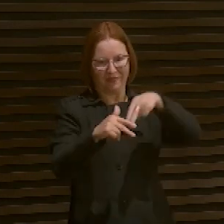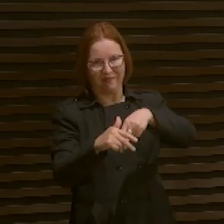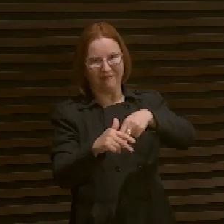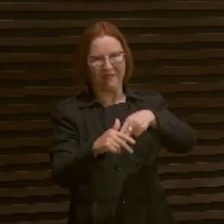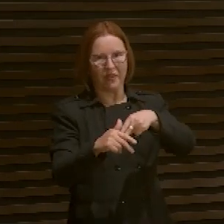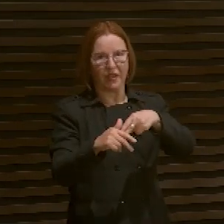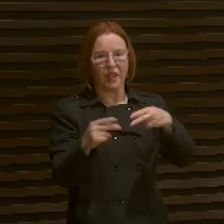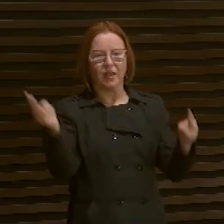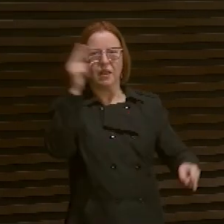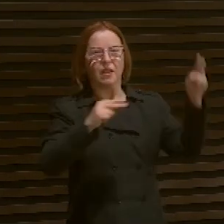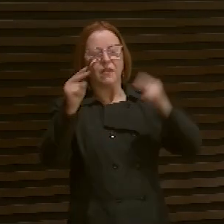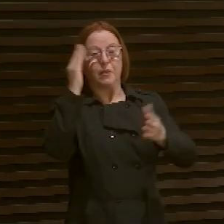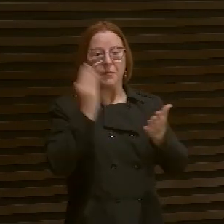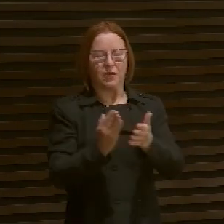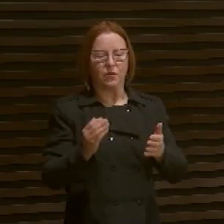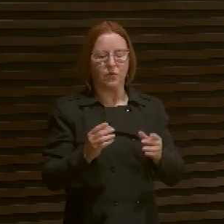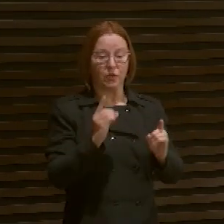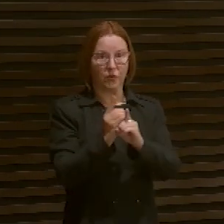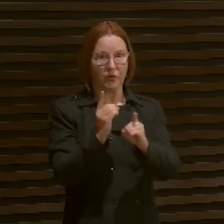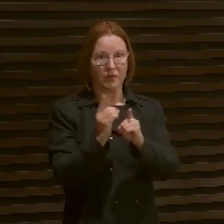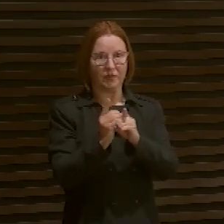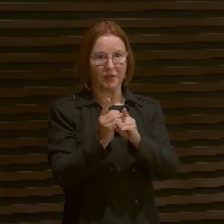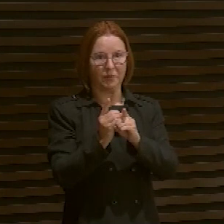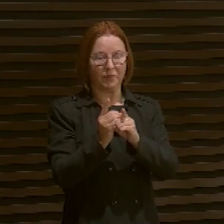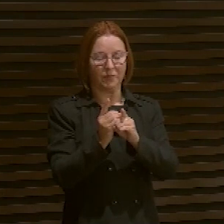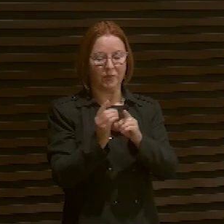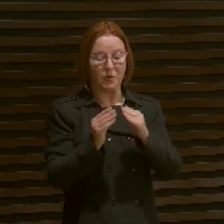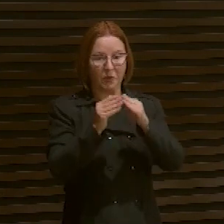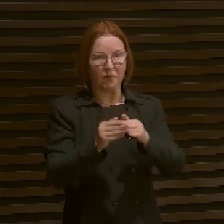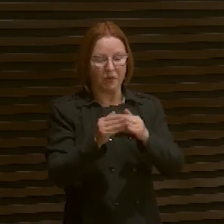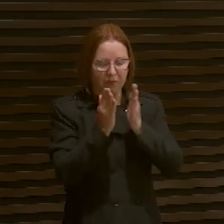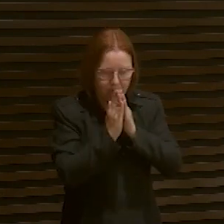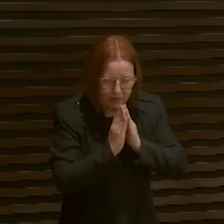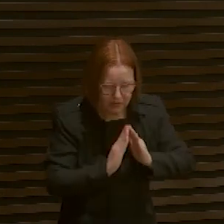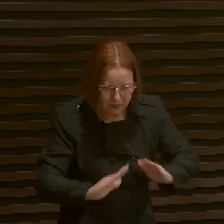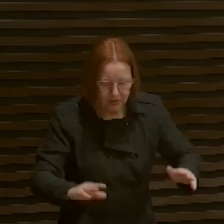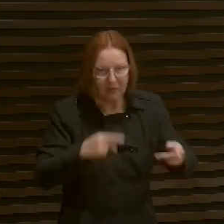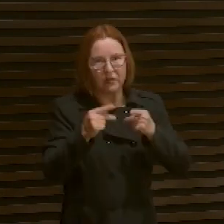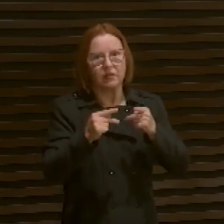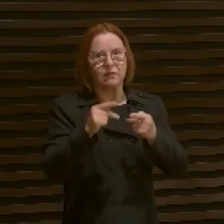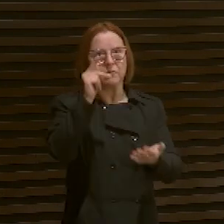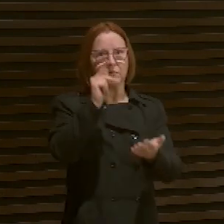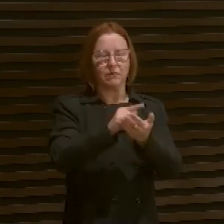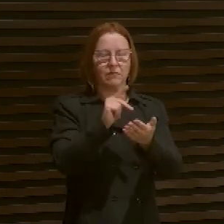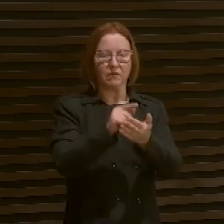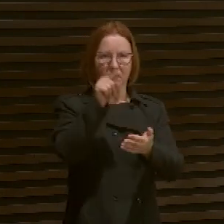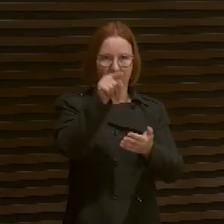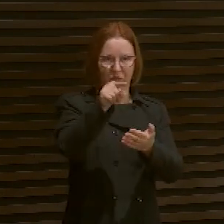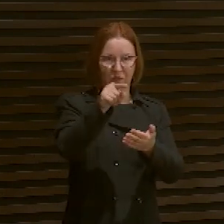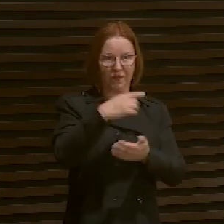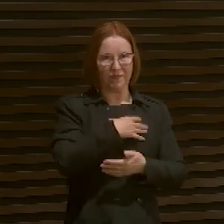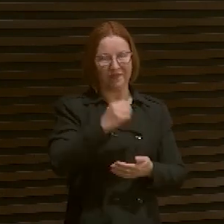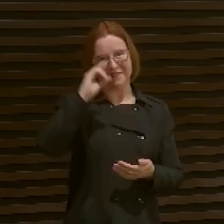e os que estavam no barco o adoraram, dizendo, verdadeiramente és